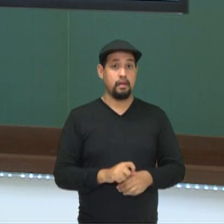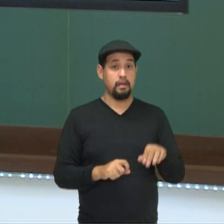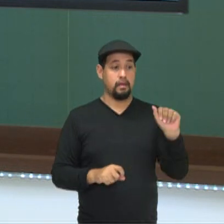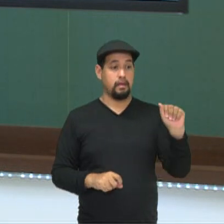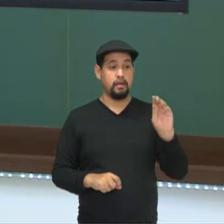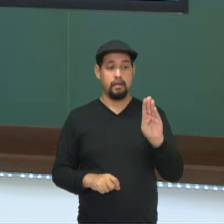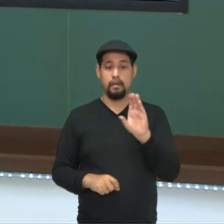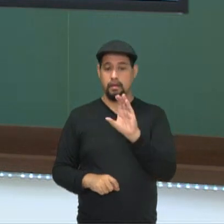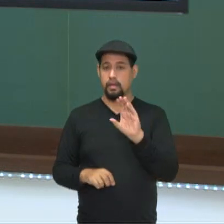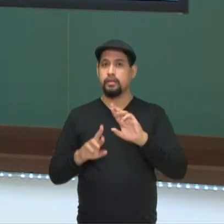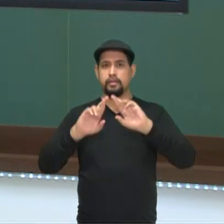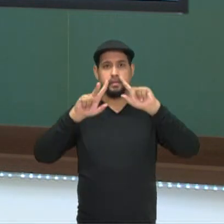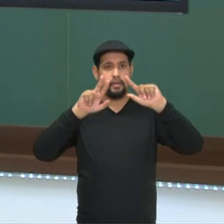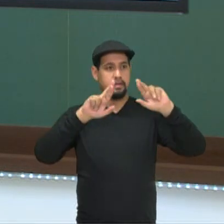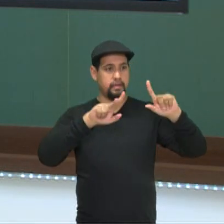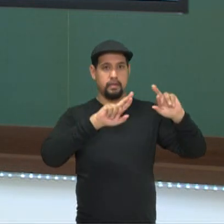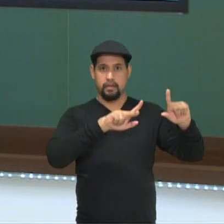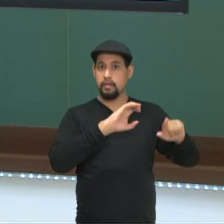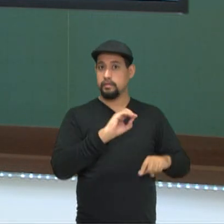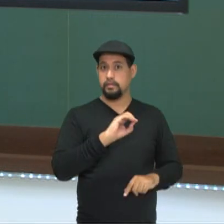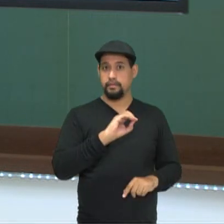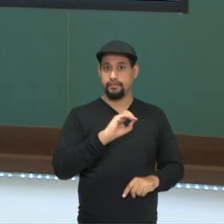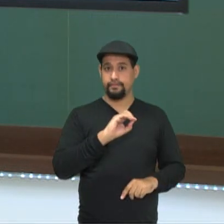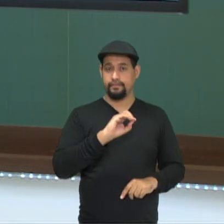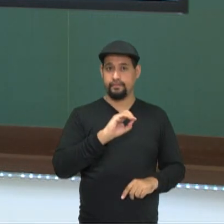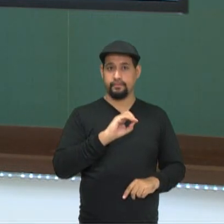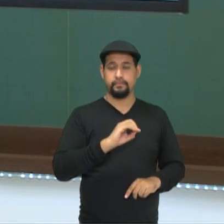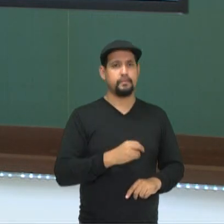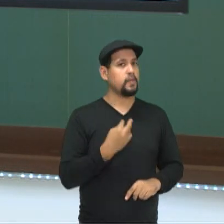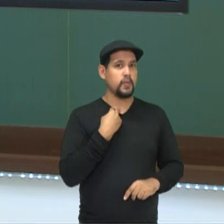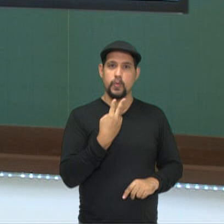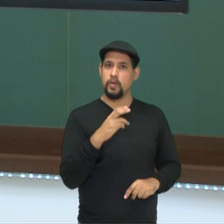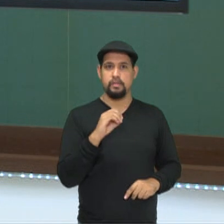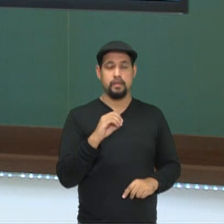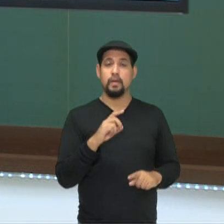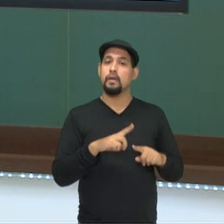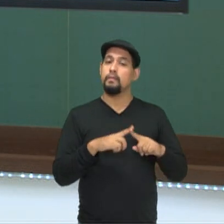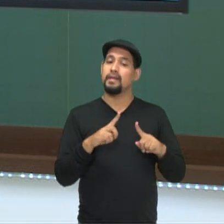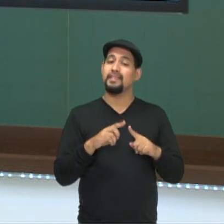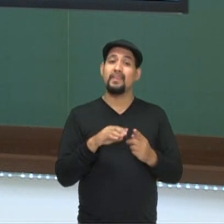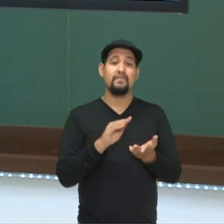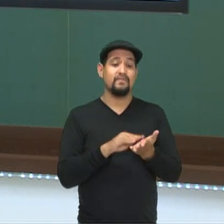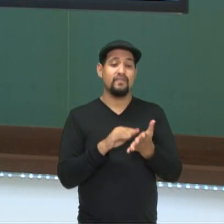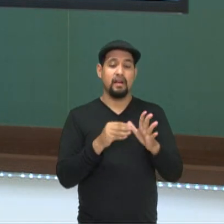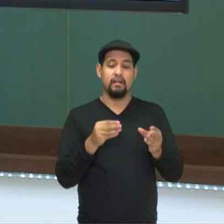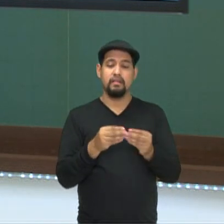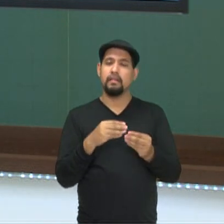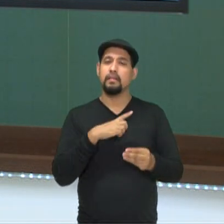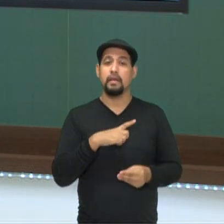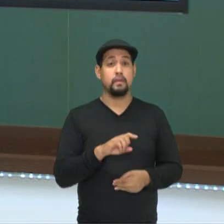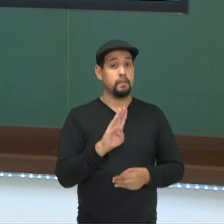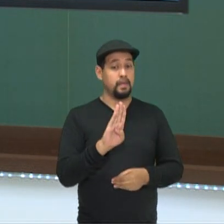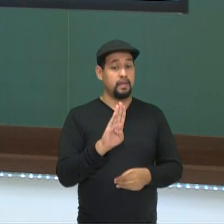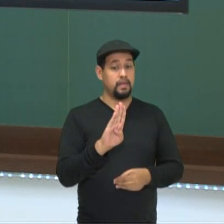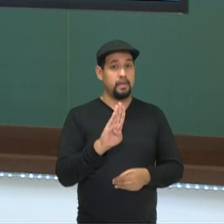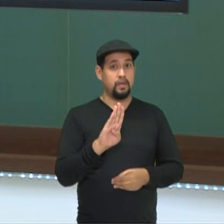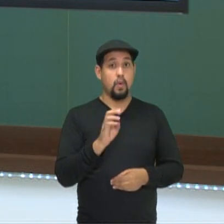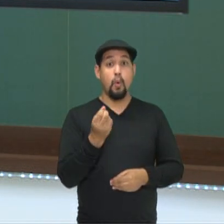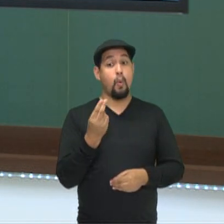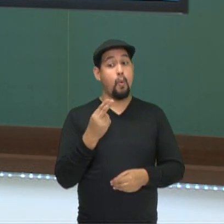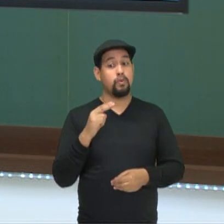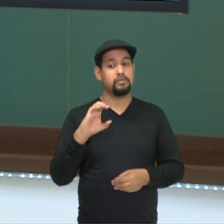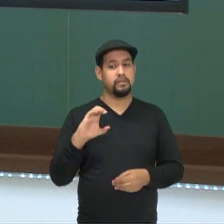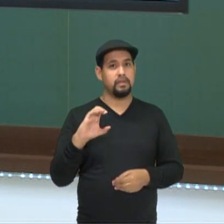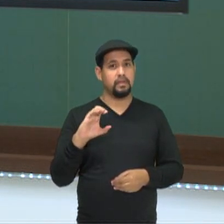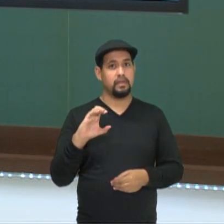A B e C diferente de zero e a equação incompleta ela vai ter o b ou